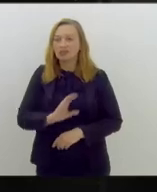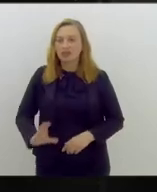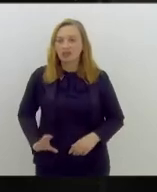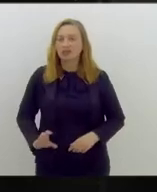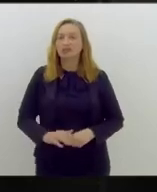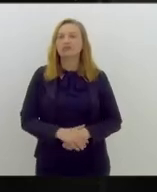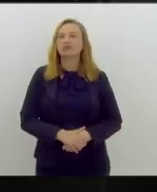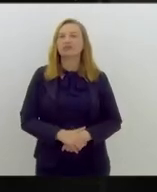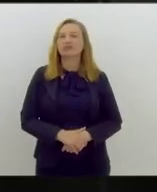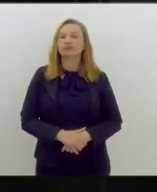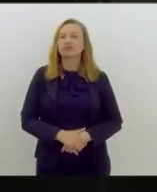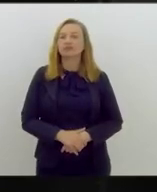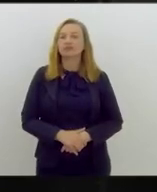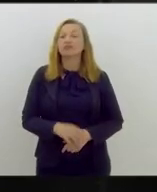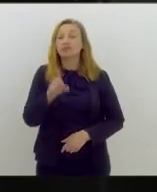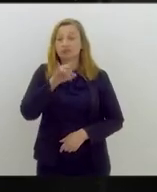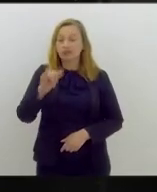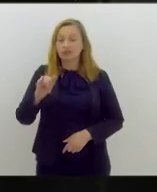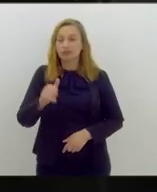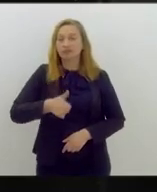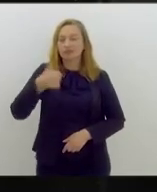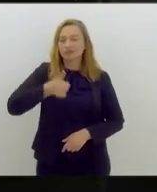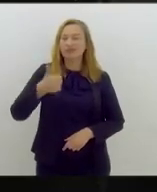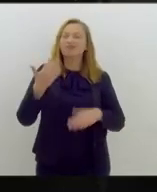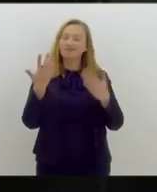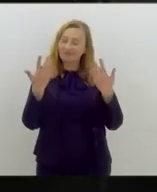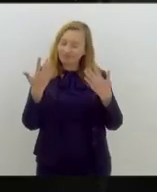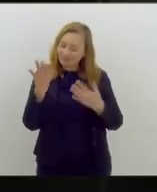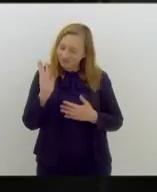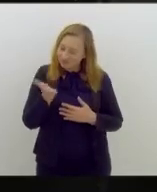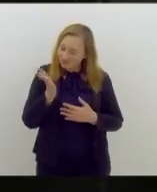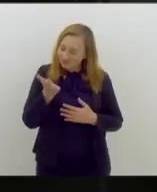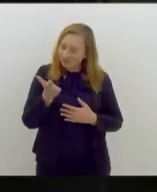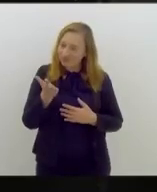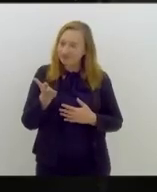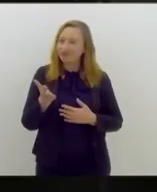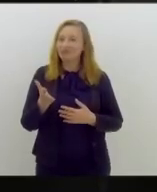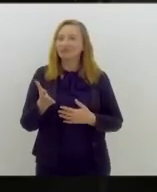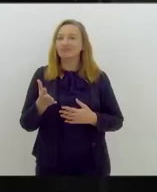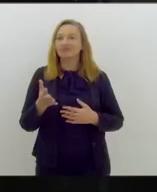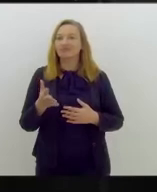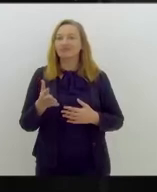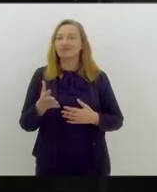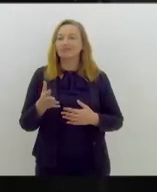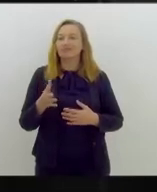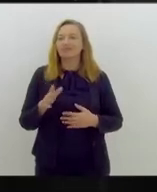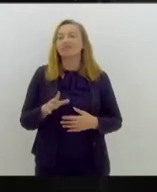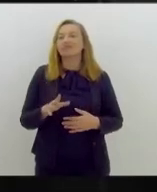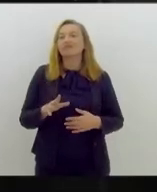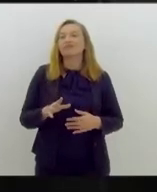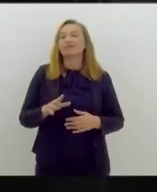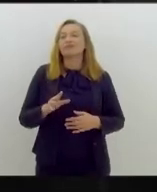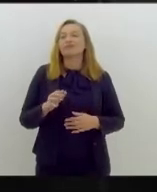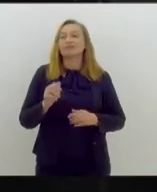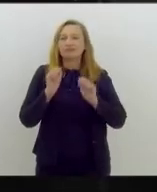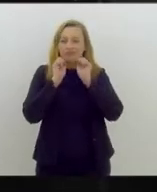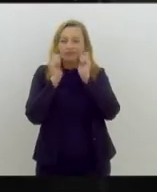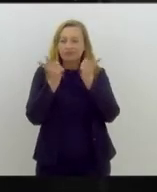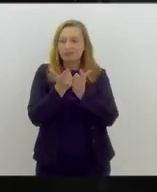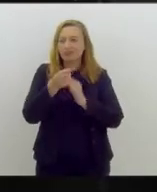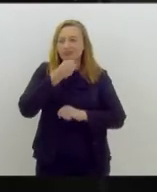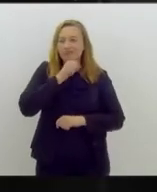que no dia primeiro já deixou o palácio Tiradentes todo cor-de-rosa fazendo alusão